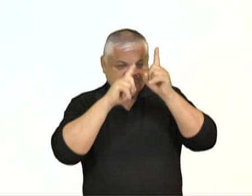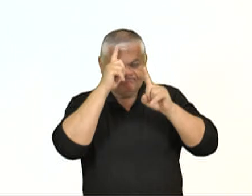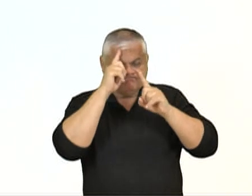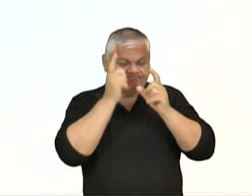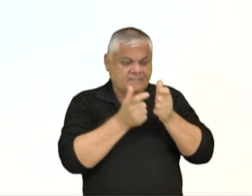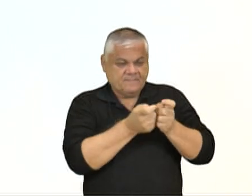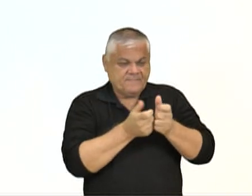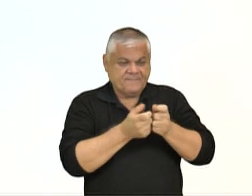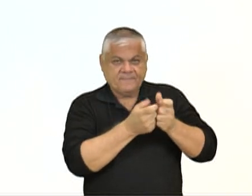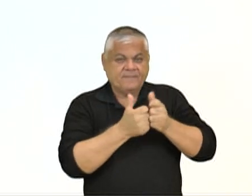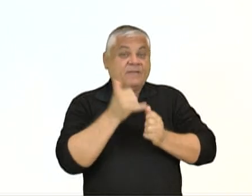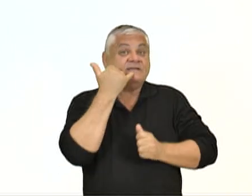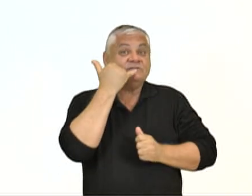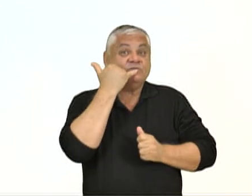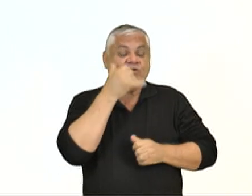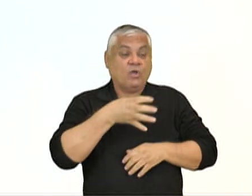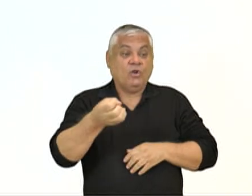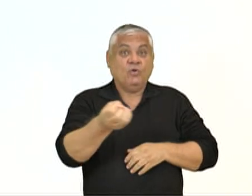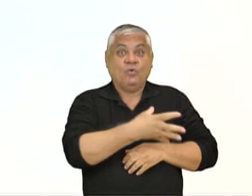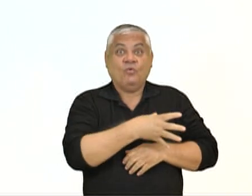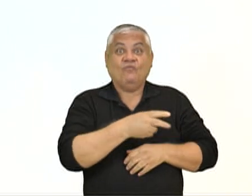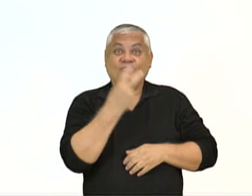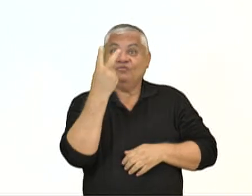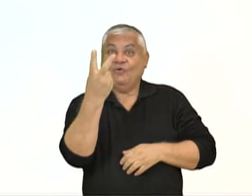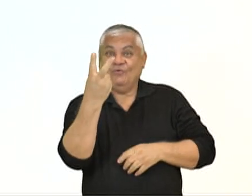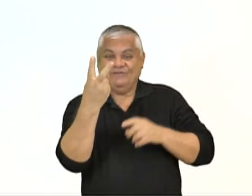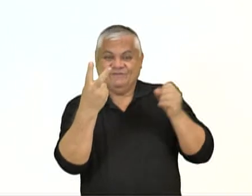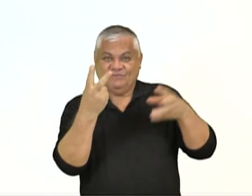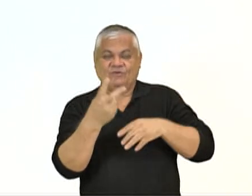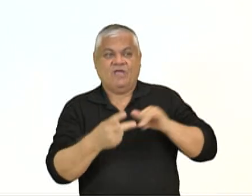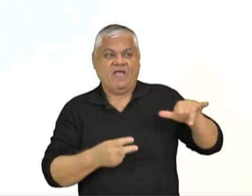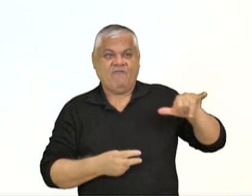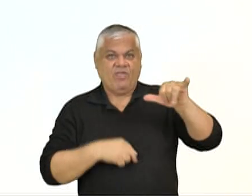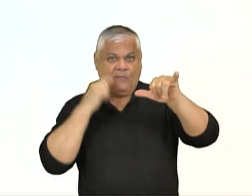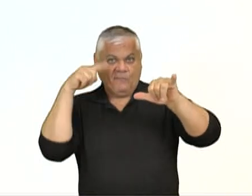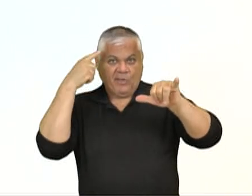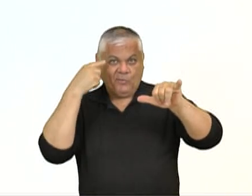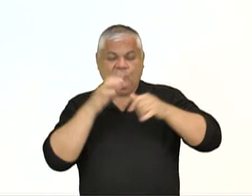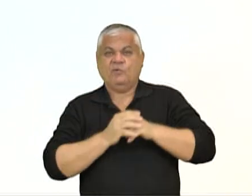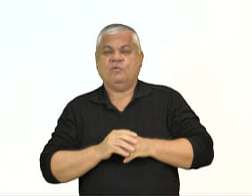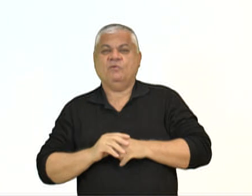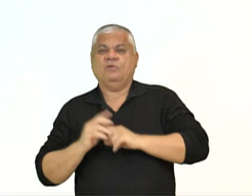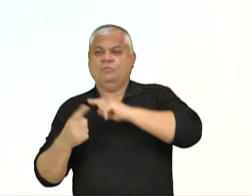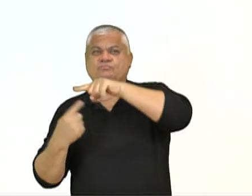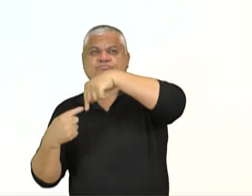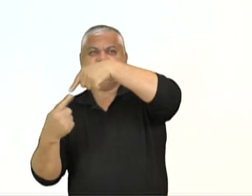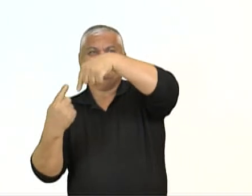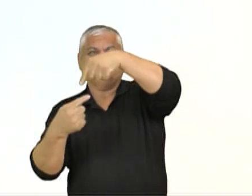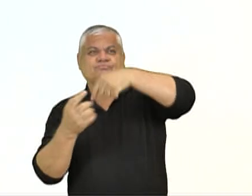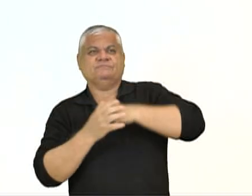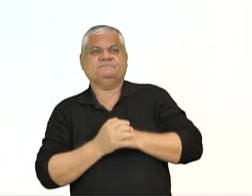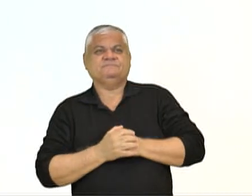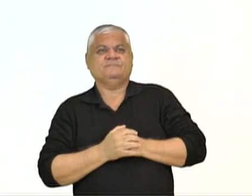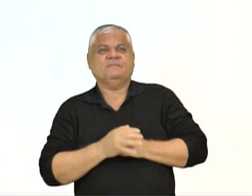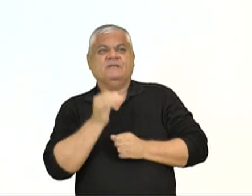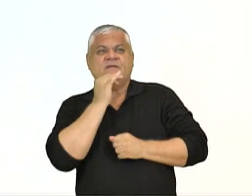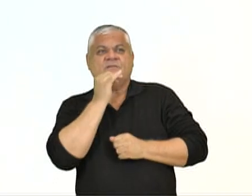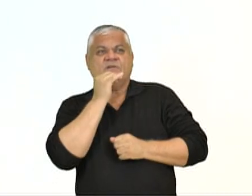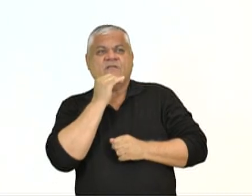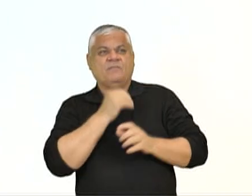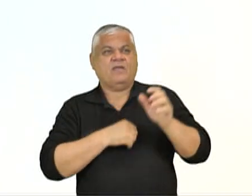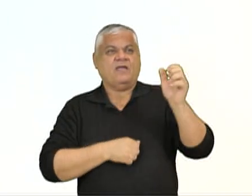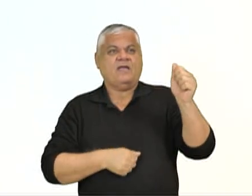celular acabou de lançar dois jogos, o Avião Maluco e o Furabolo, nas versões A e